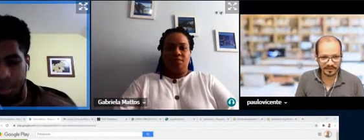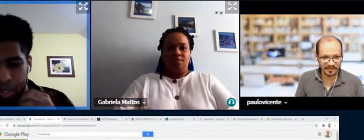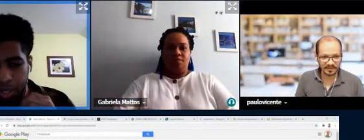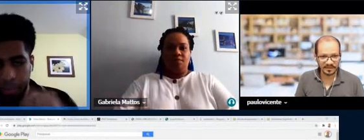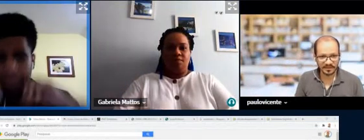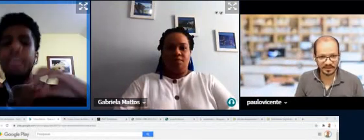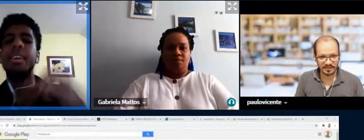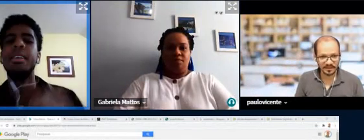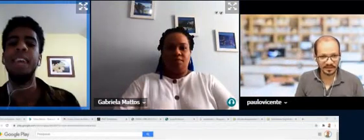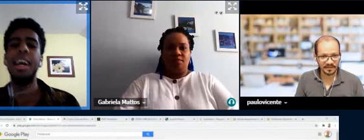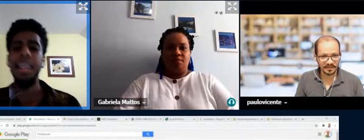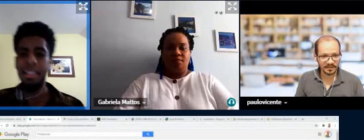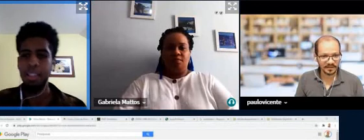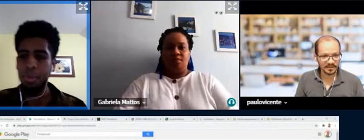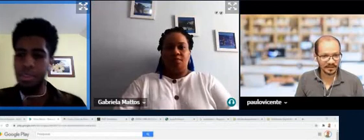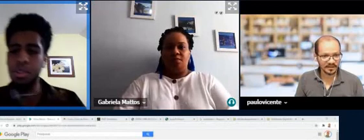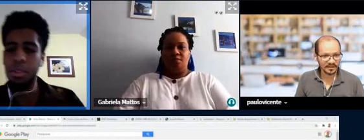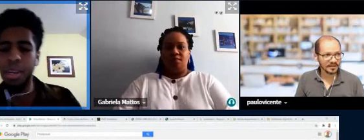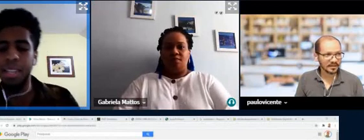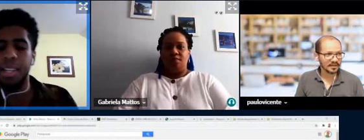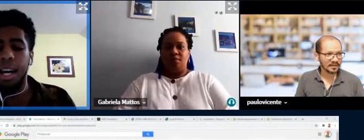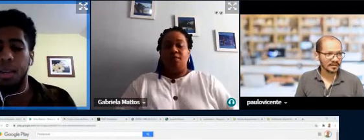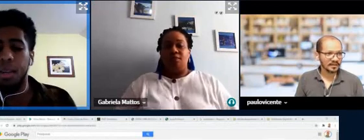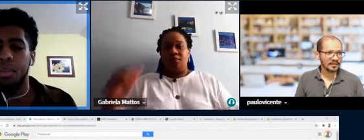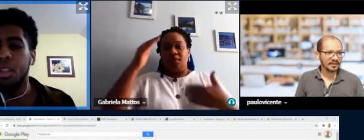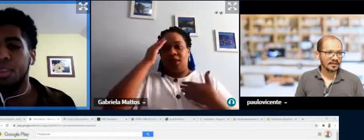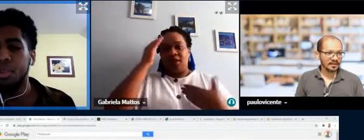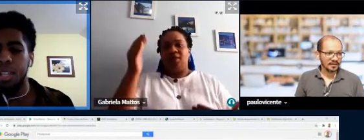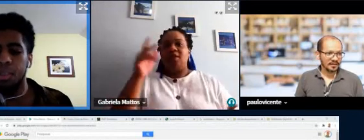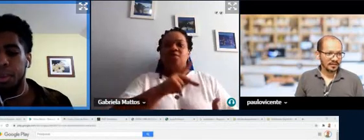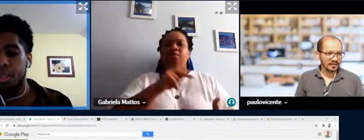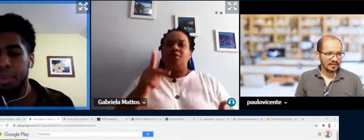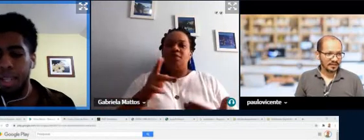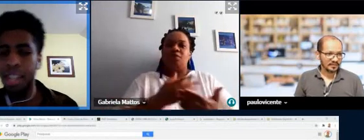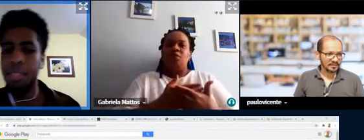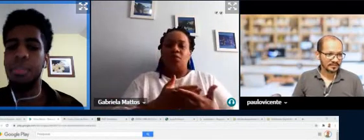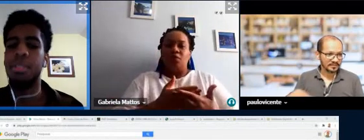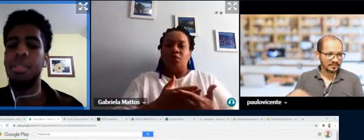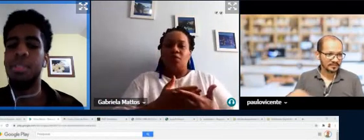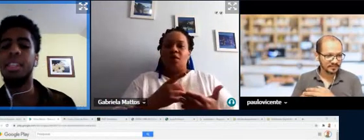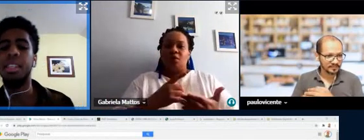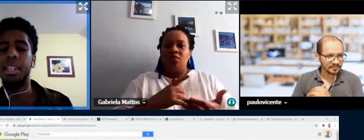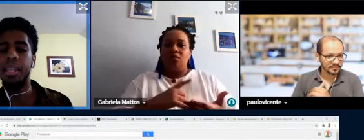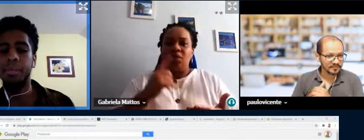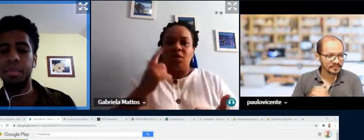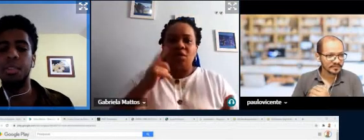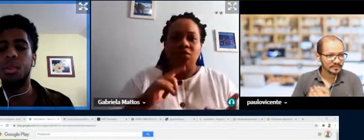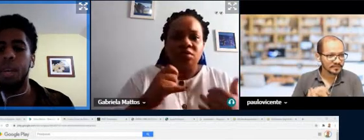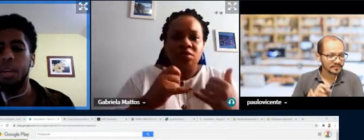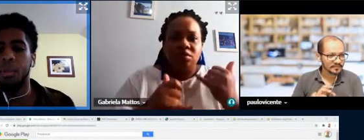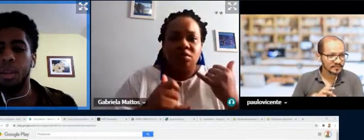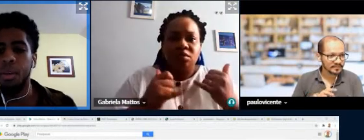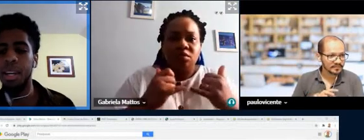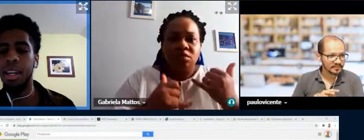Aqui estou eu. Agradecer ao professor por essa aula. Nós tivemos um certo problema de estabilidade, professor, que